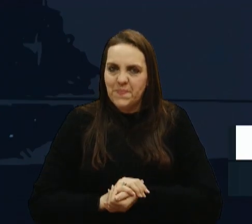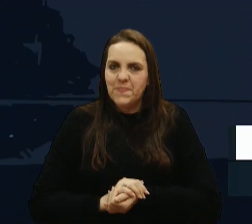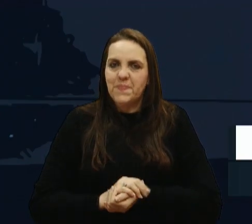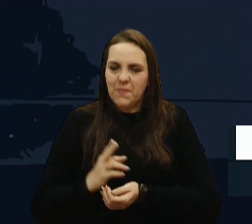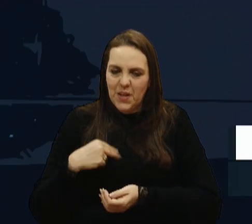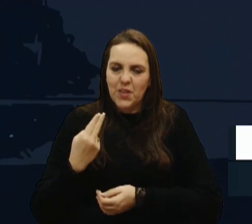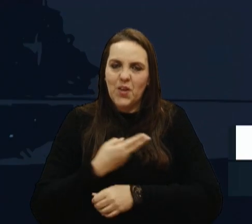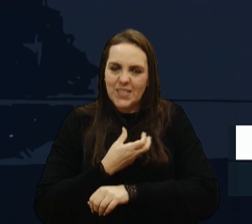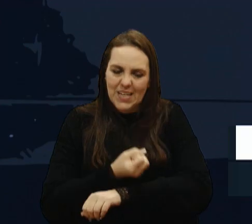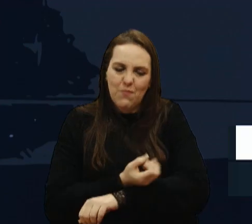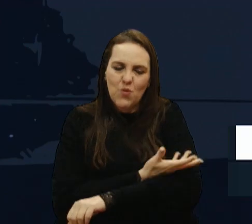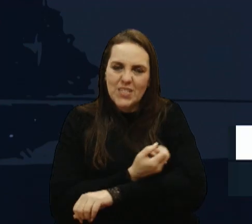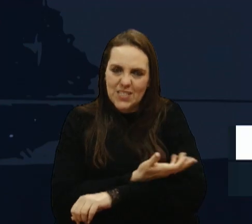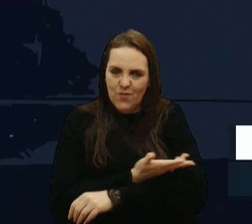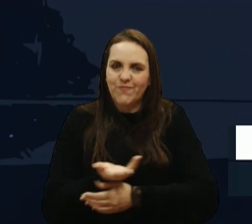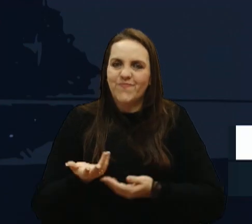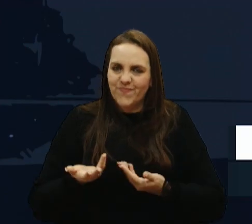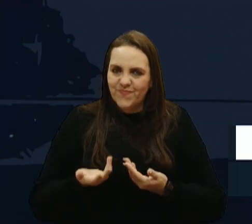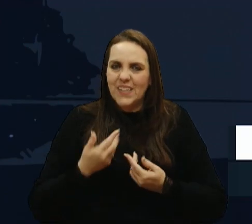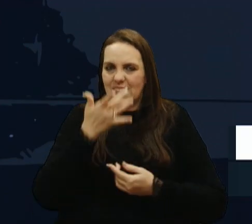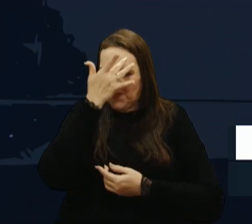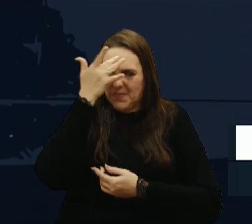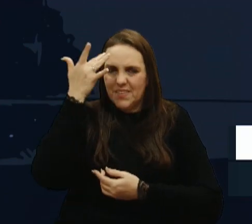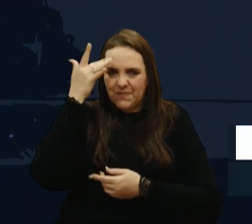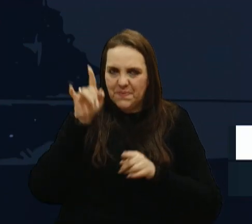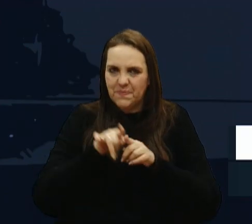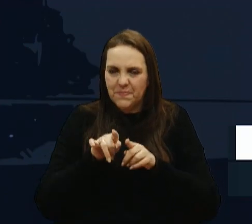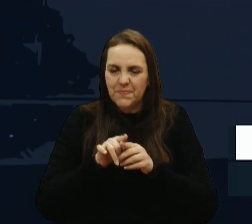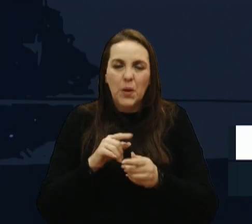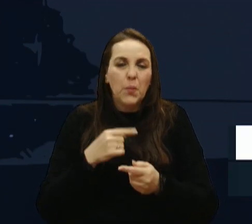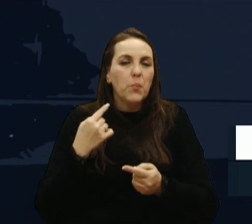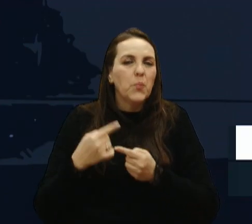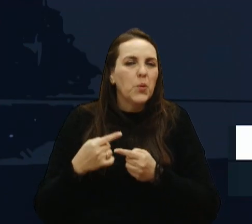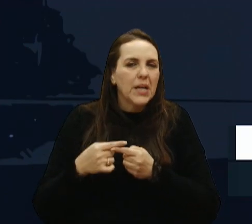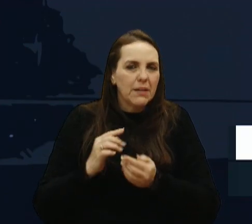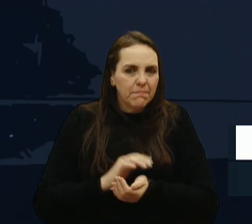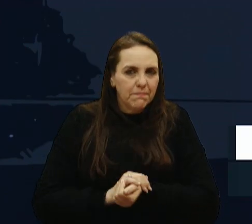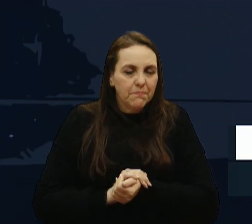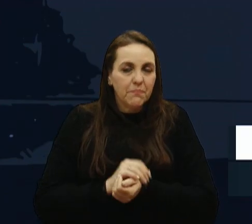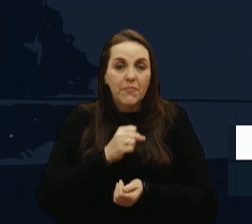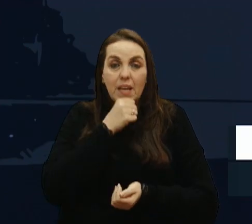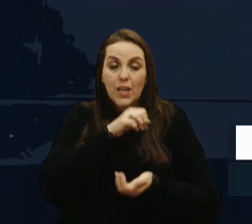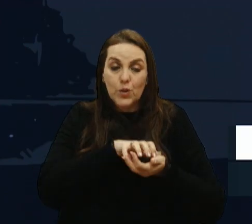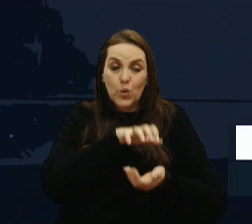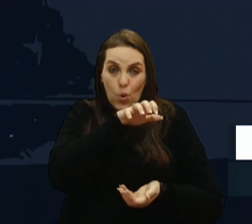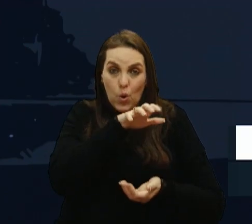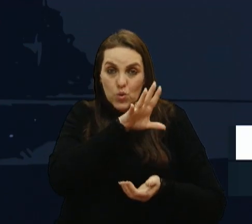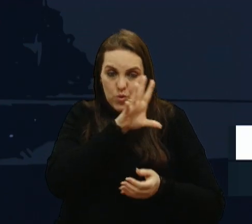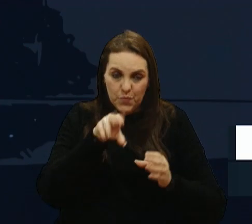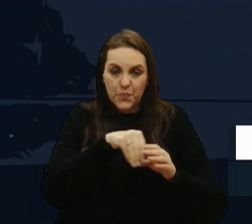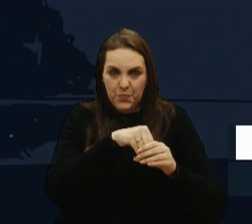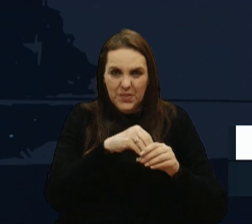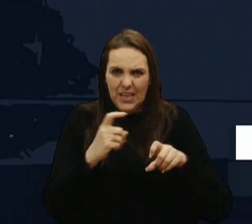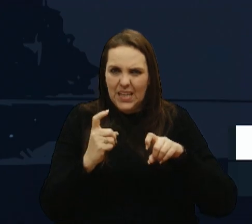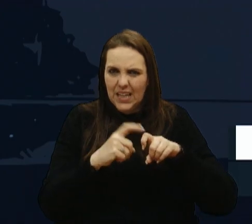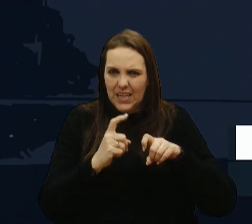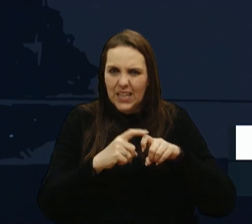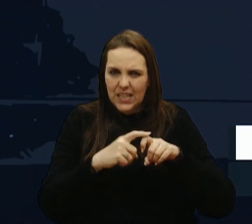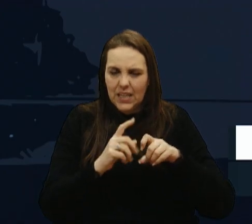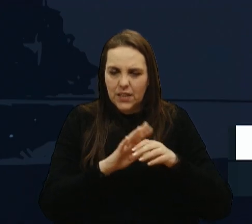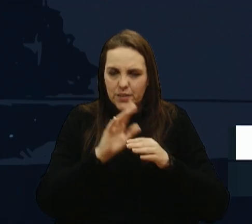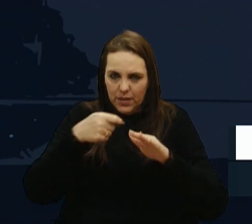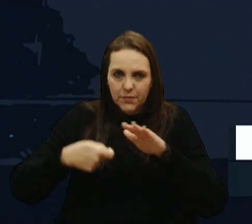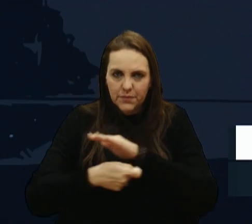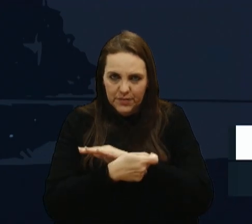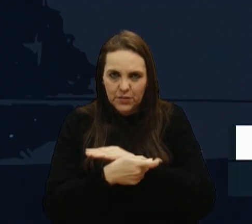nossa emotividade, né? Por quê? Porque esses idosos que estão nessas clínicas